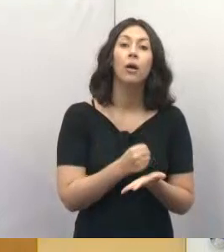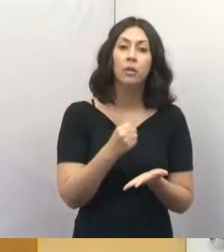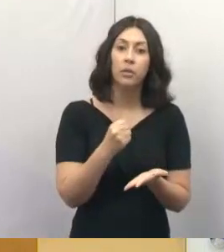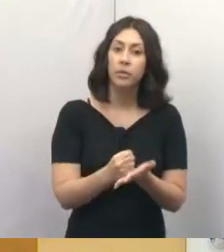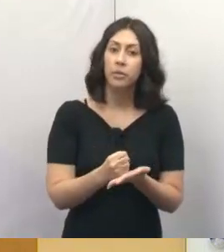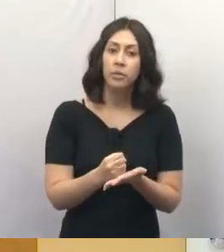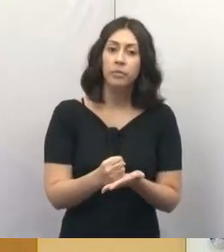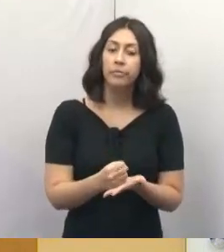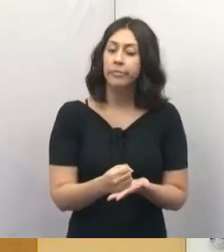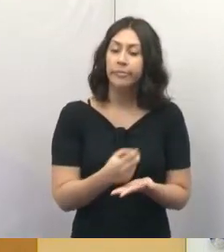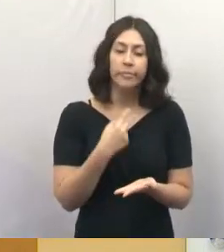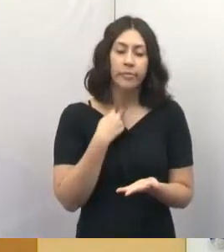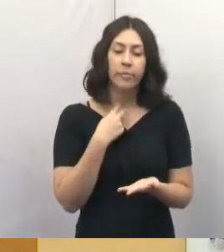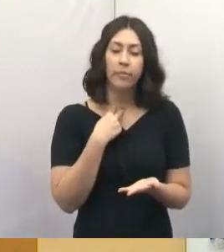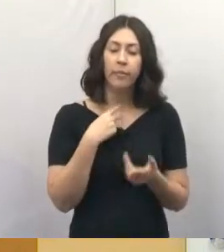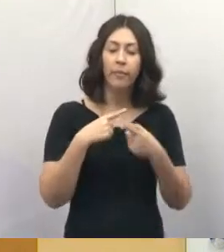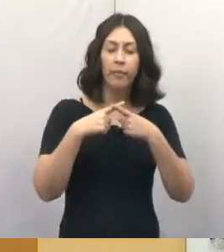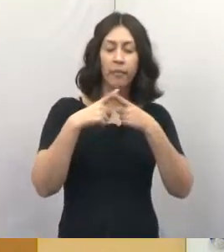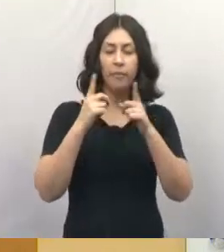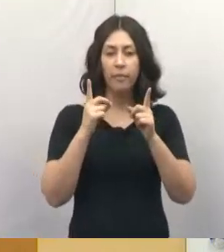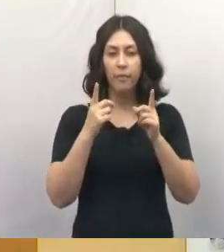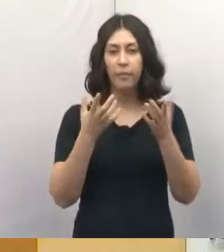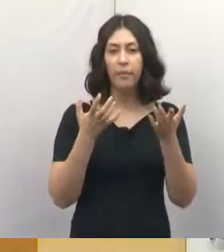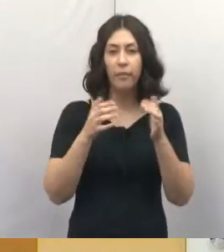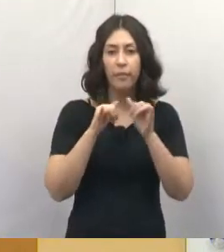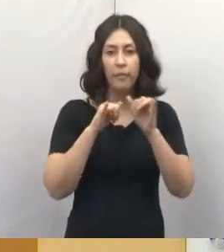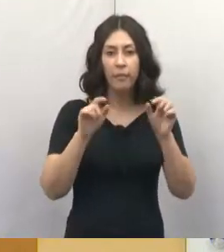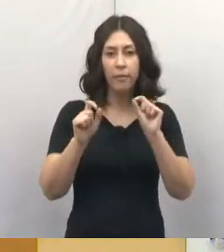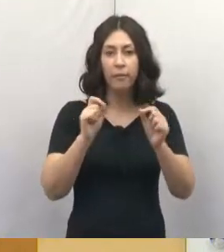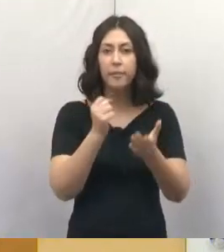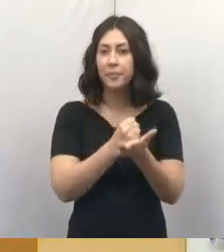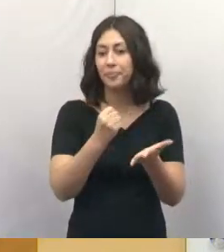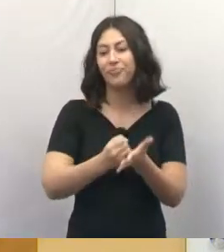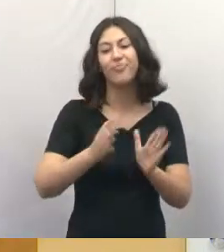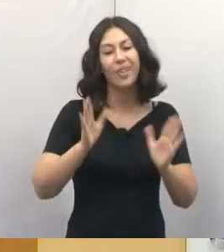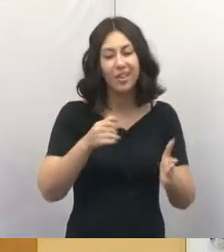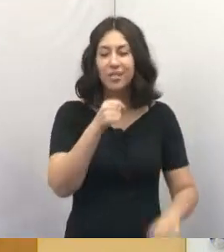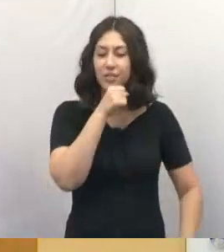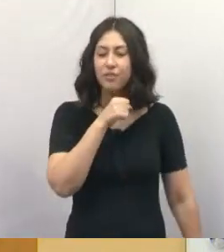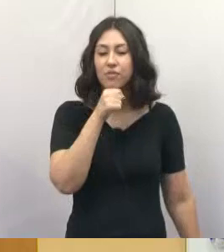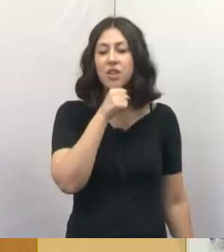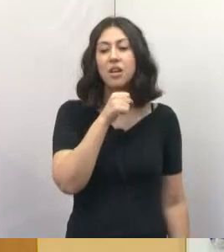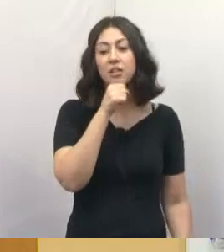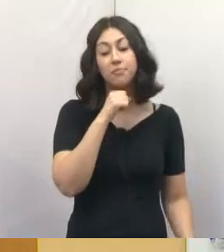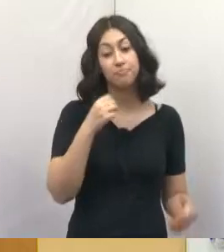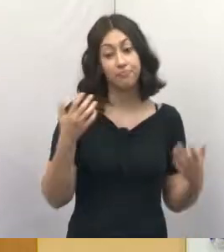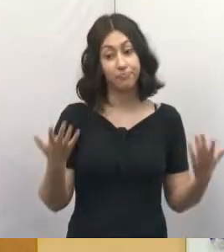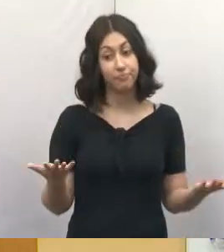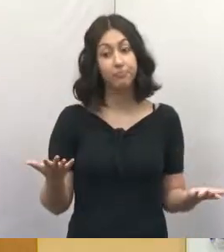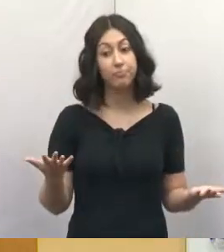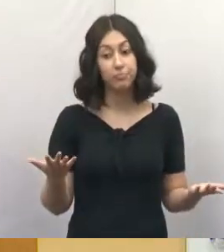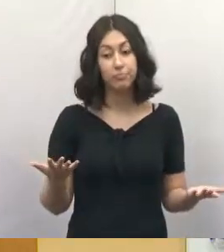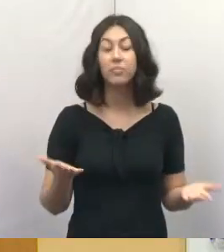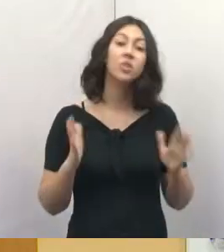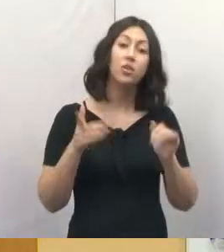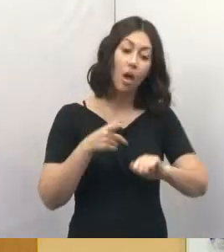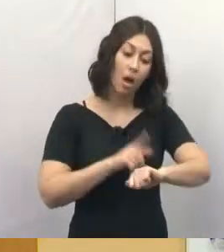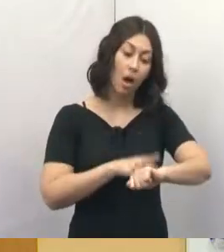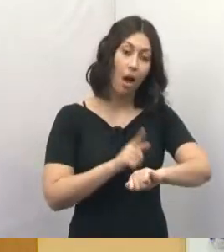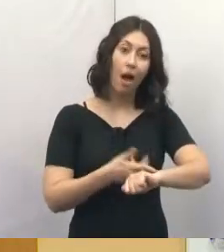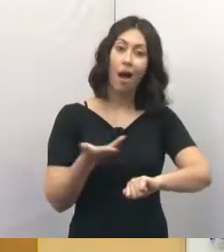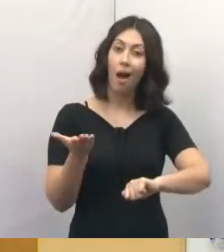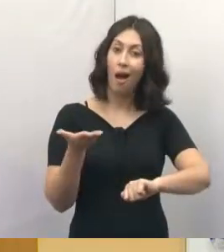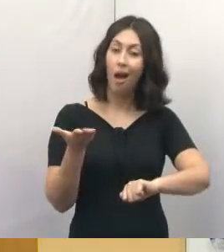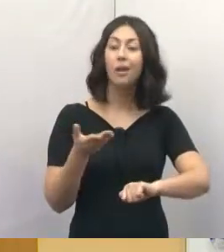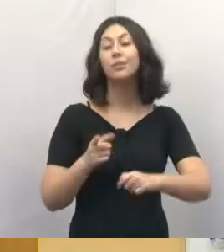vai aplicar, não é? Mas eu quero dizer também que os cartórios já estão atrasados, não é? Porque já chegou o tempo, né,